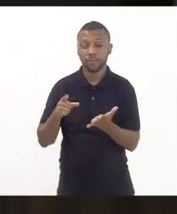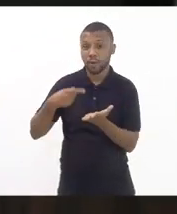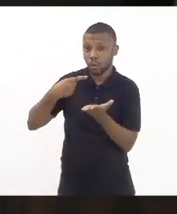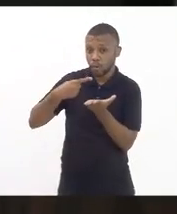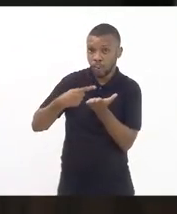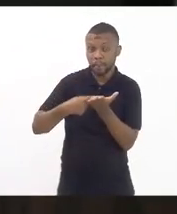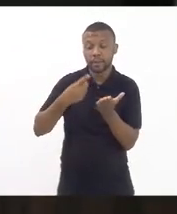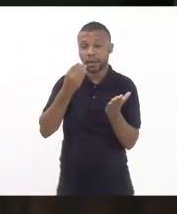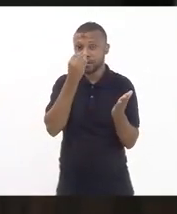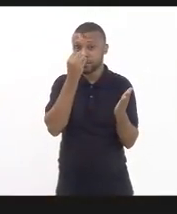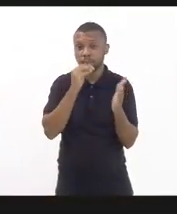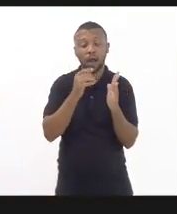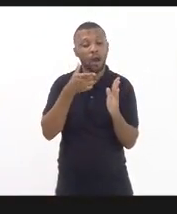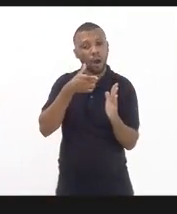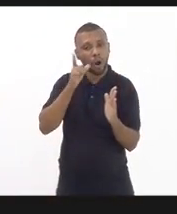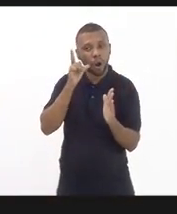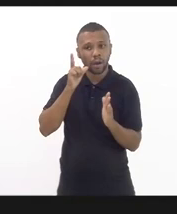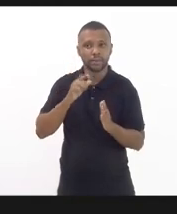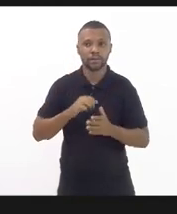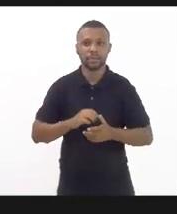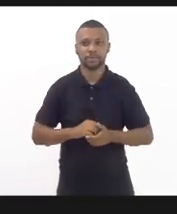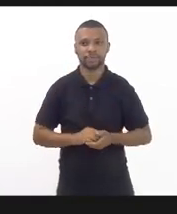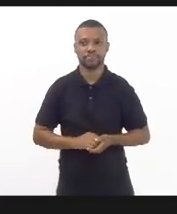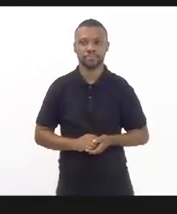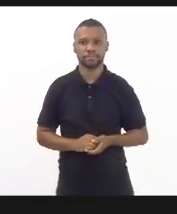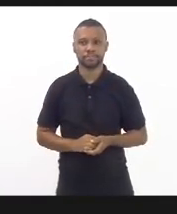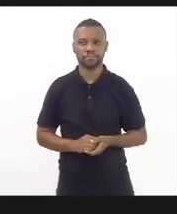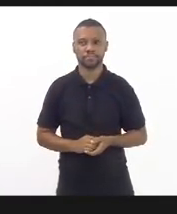rejeição no dia de ontem. 17.